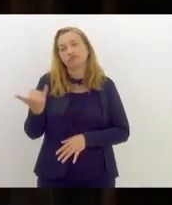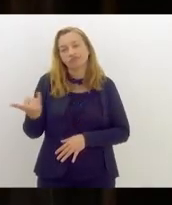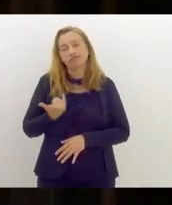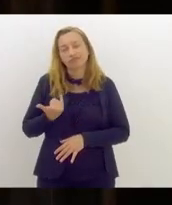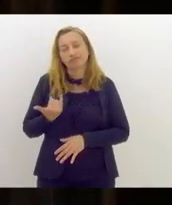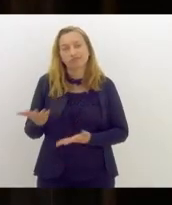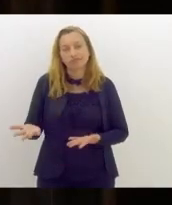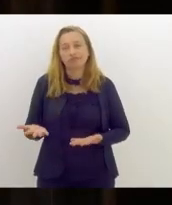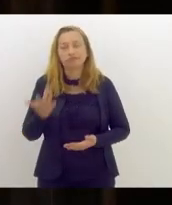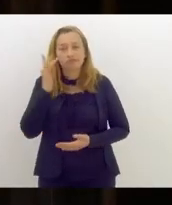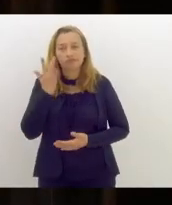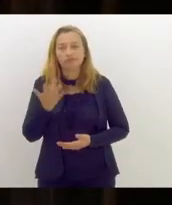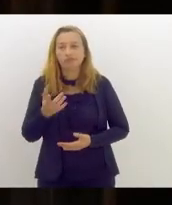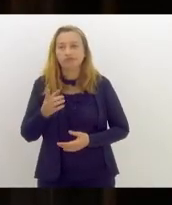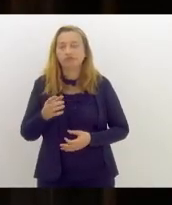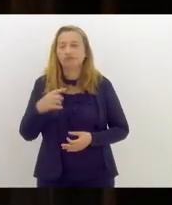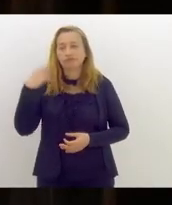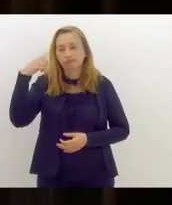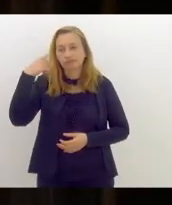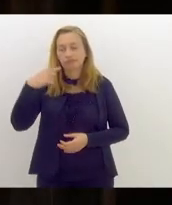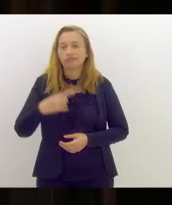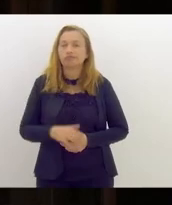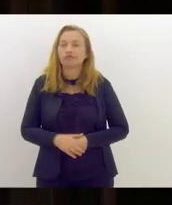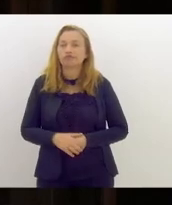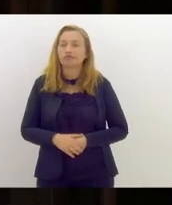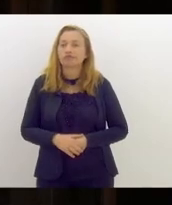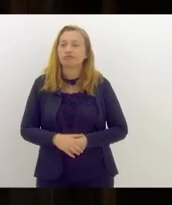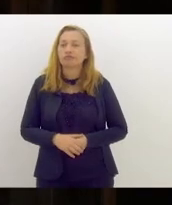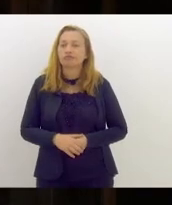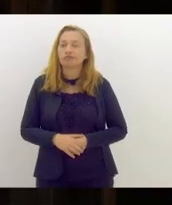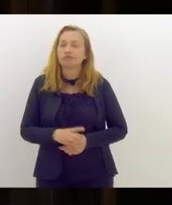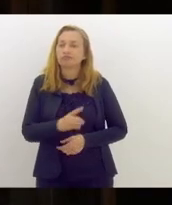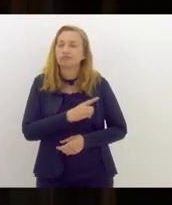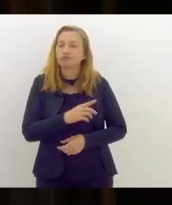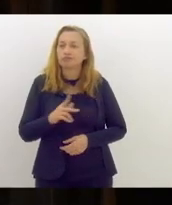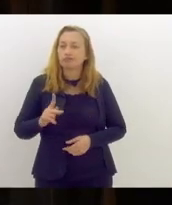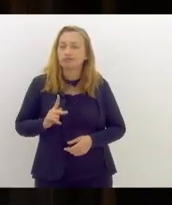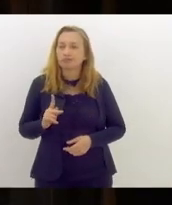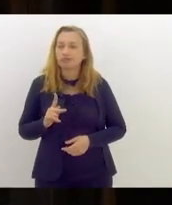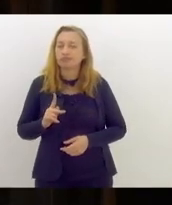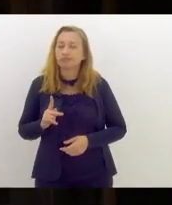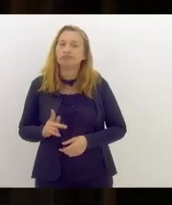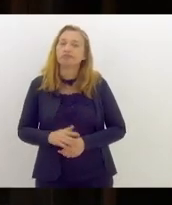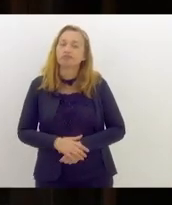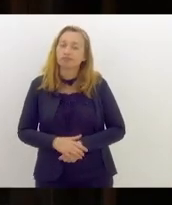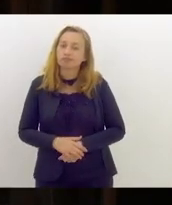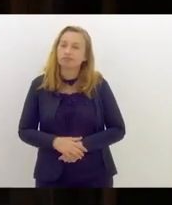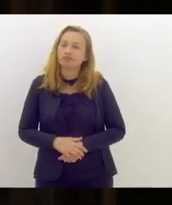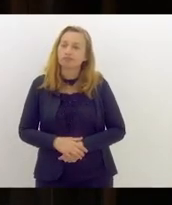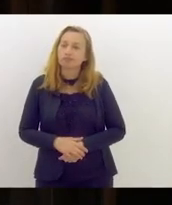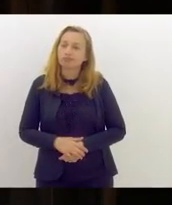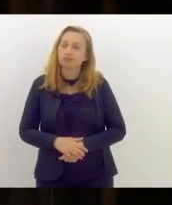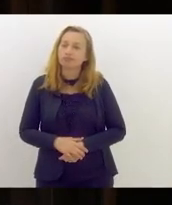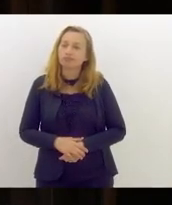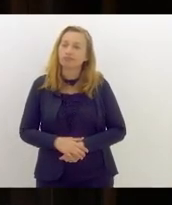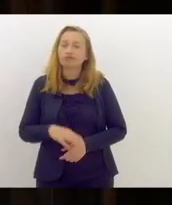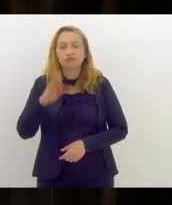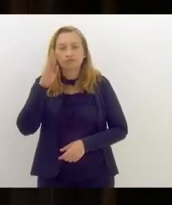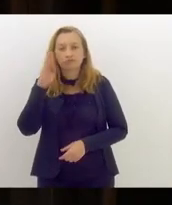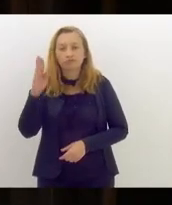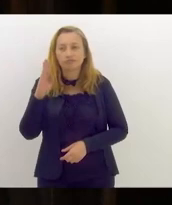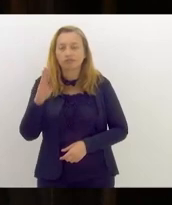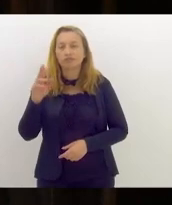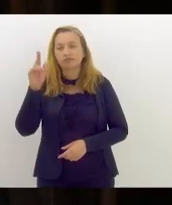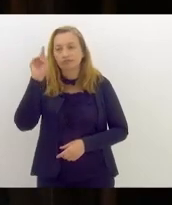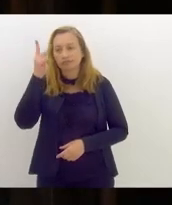Então eu acho que o advogado ele estando na Defensoria Pública como a Defensoria Pública é uma Peça fundamental